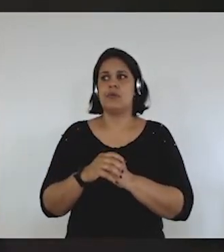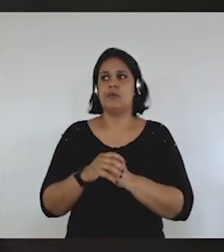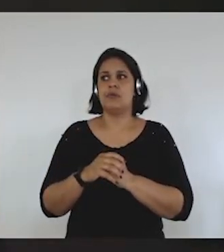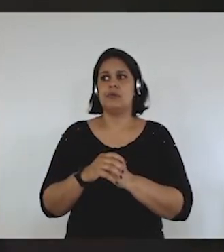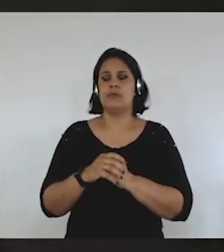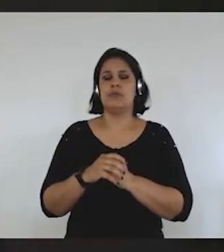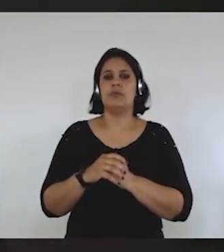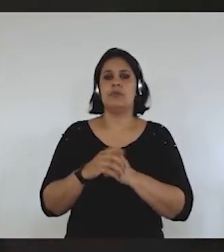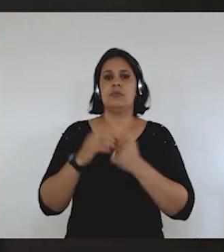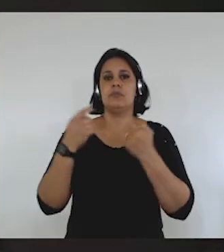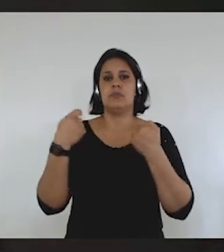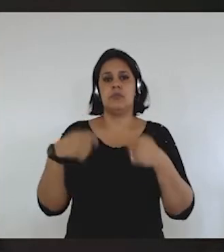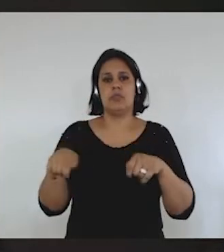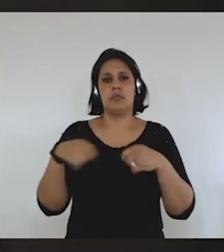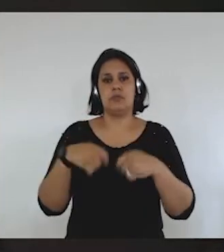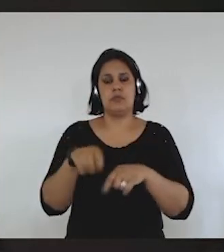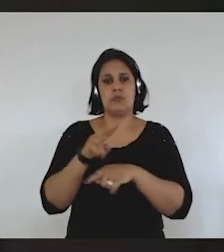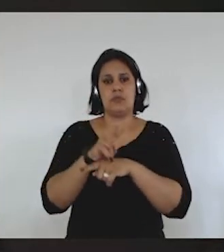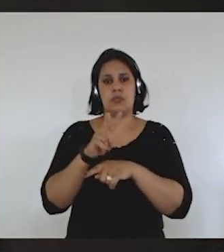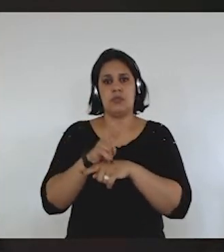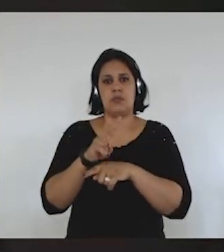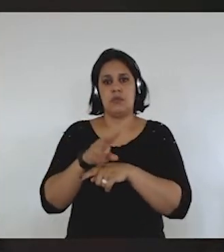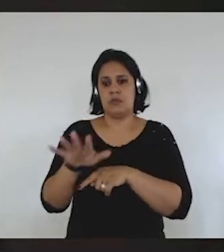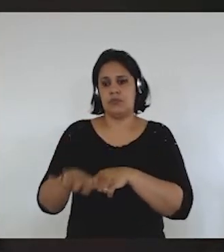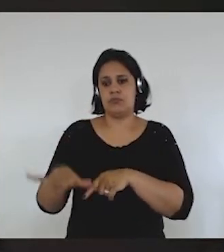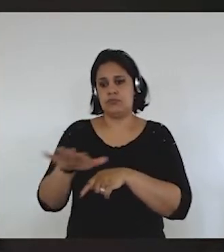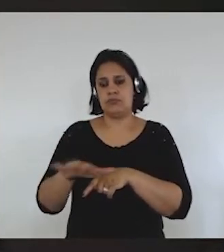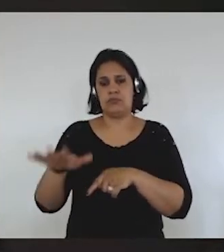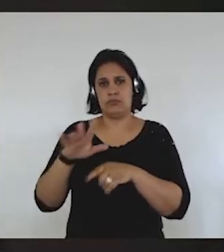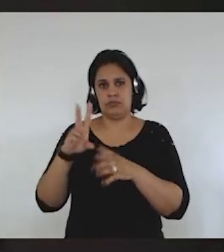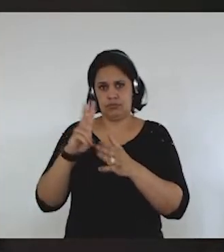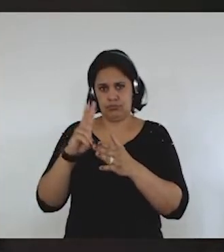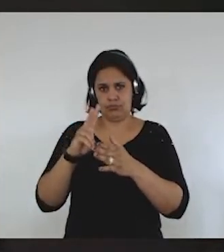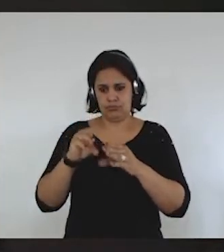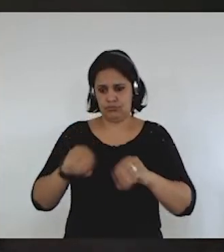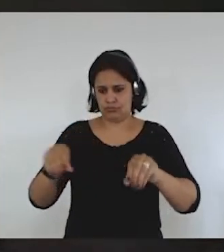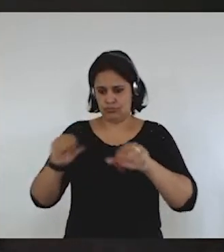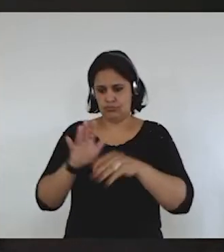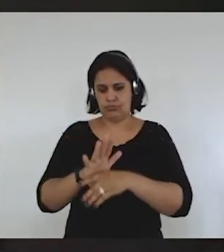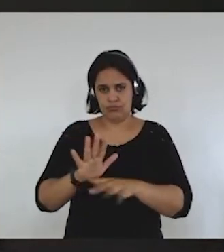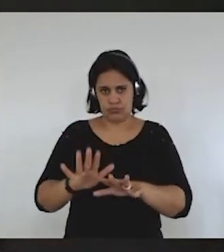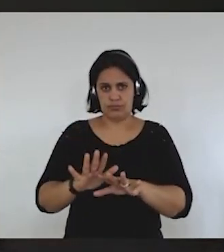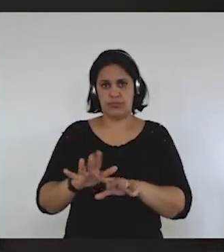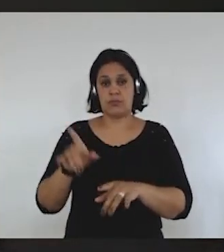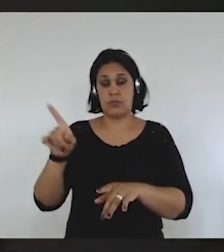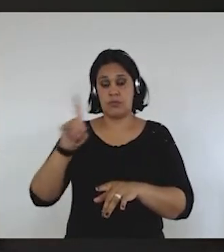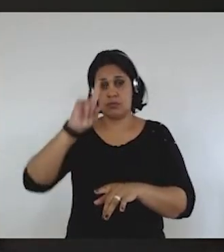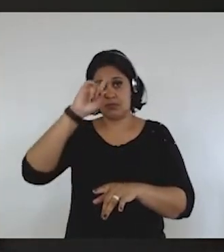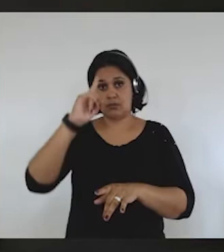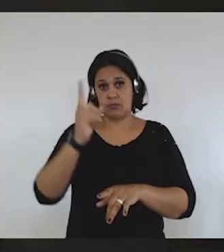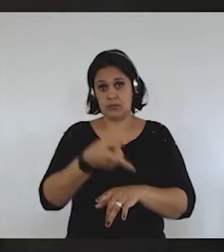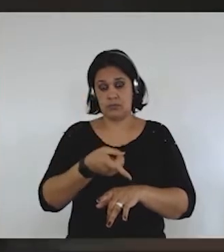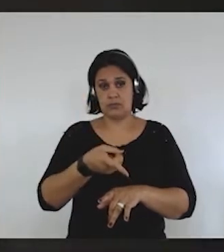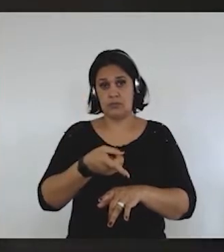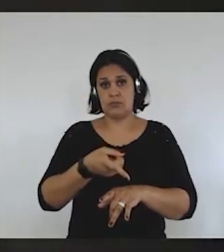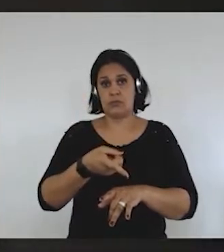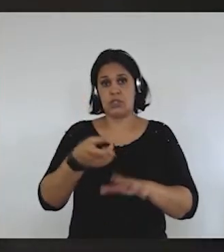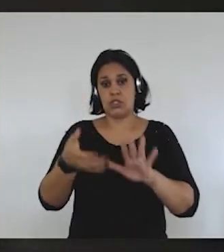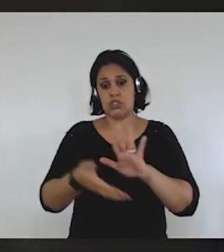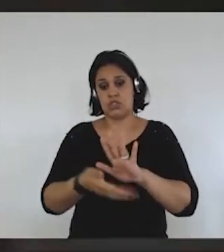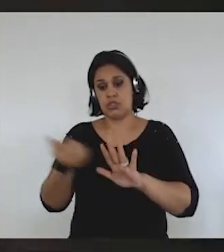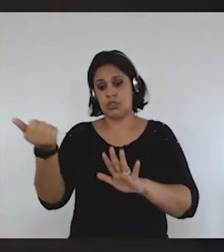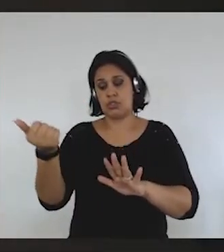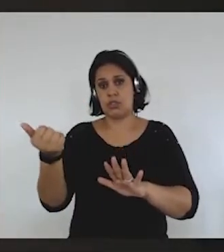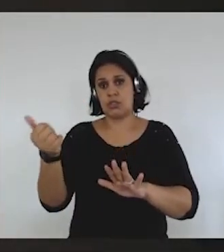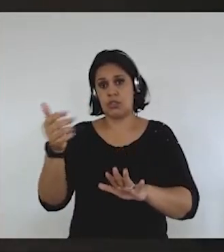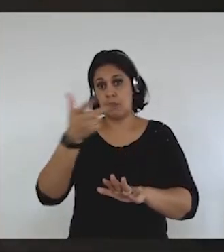preciso preservar aquele território indígena, ele determina, né, a retirada da